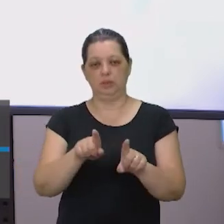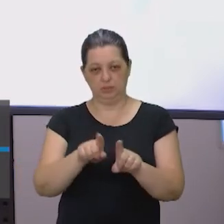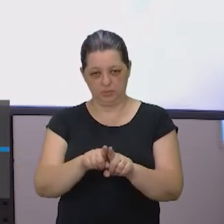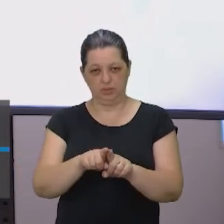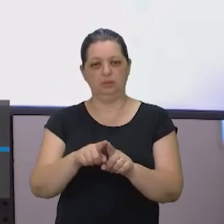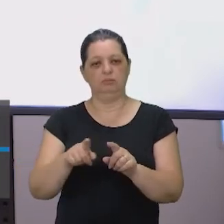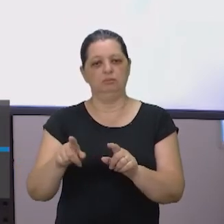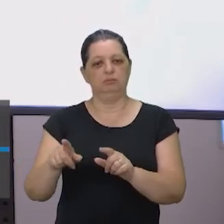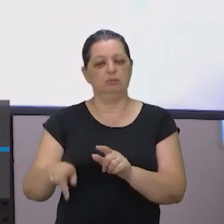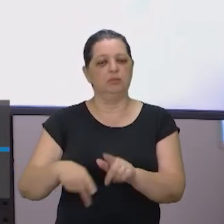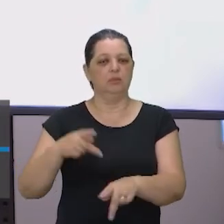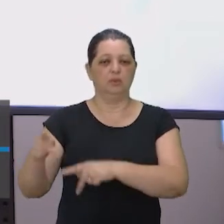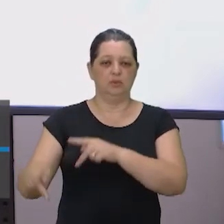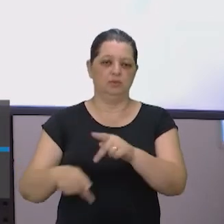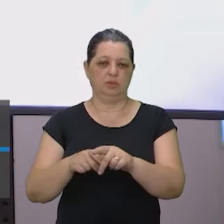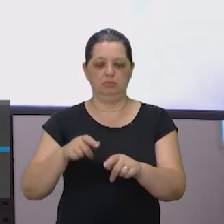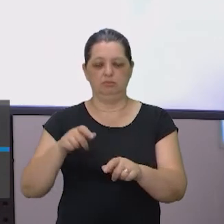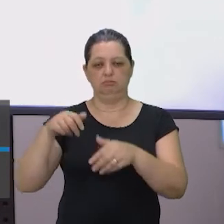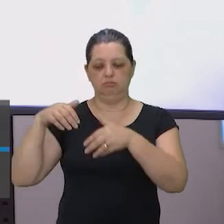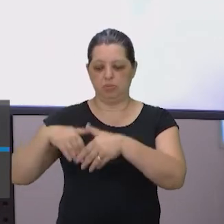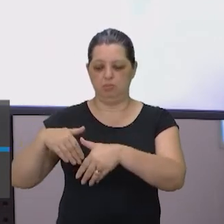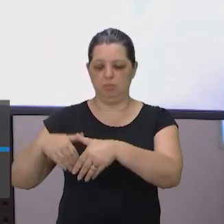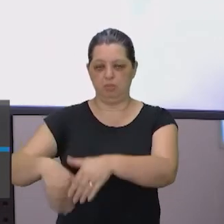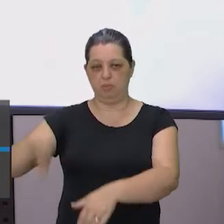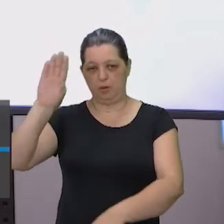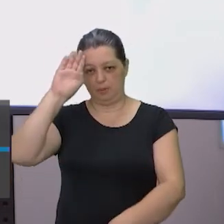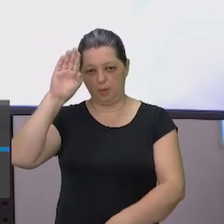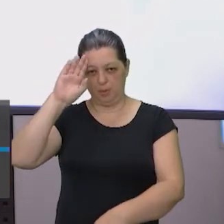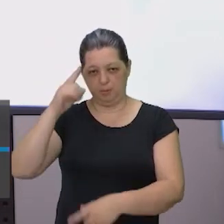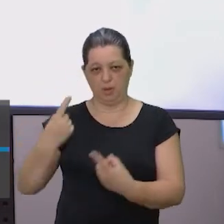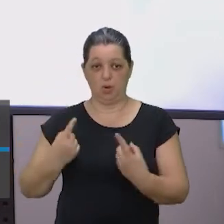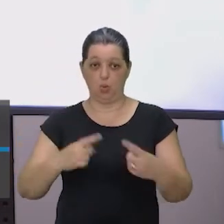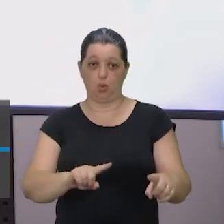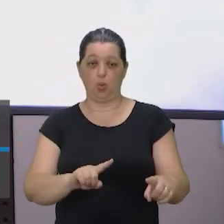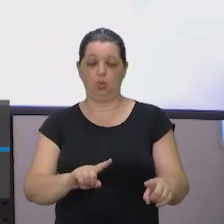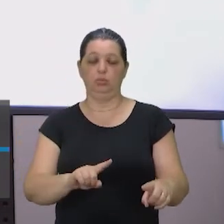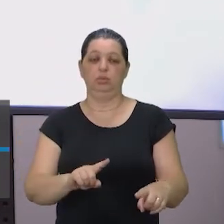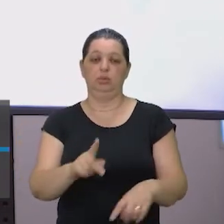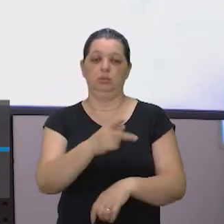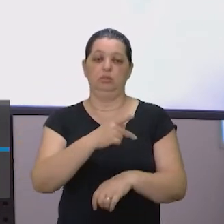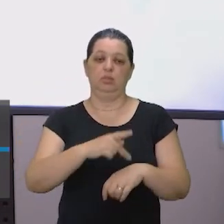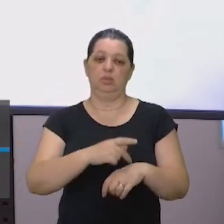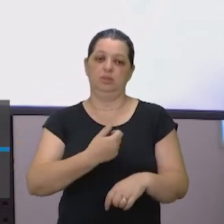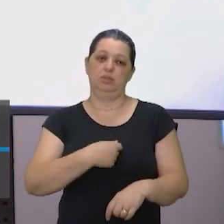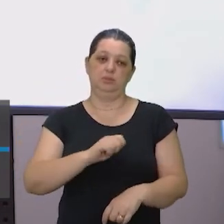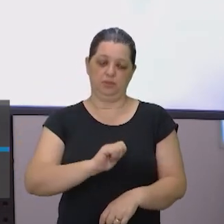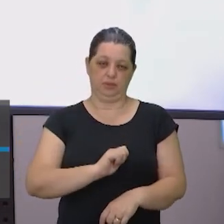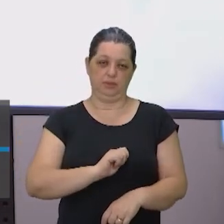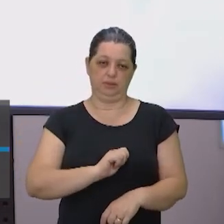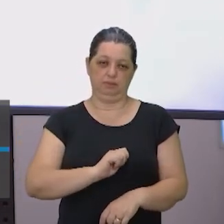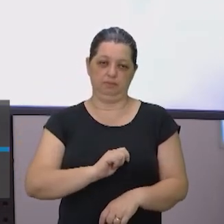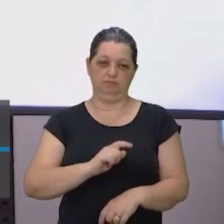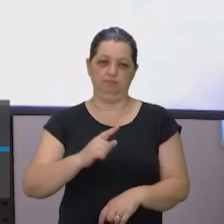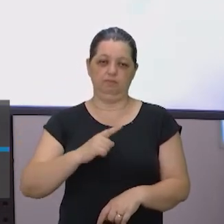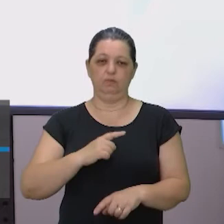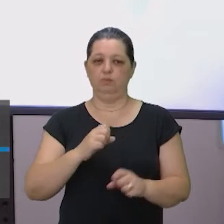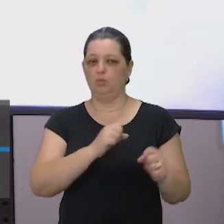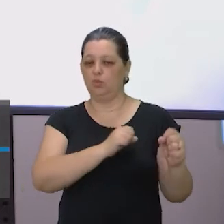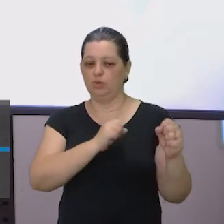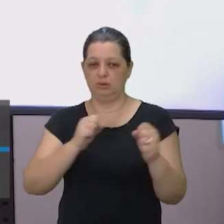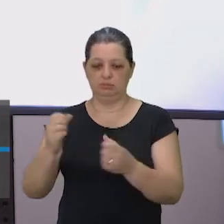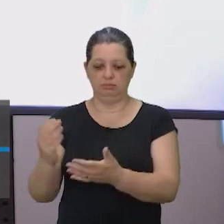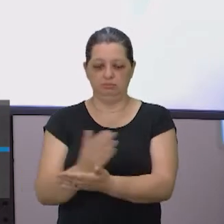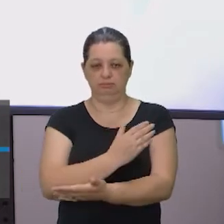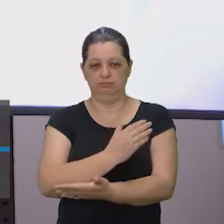exércitos revolucionários aí contra a Espanha, que na época tinha o poder rachado,